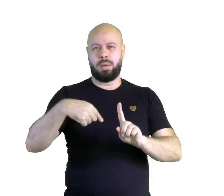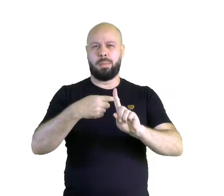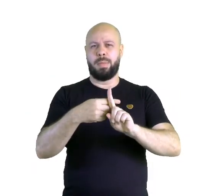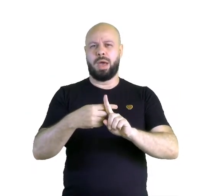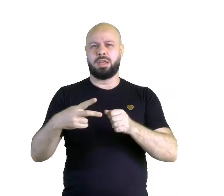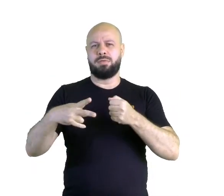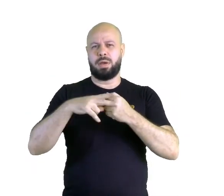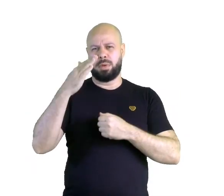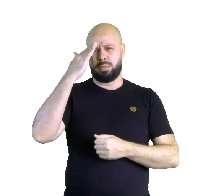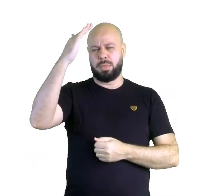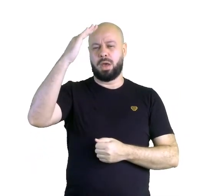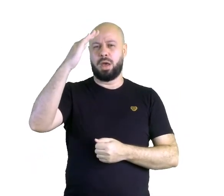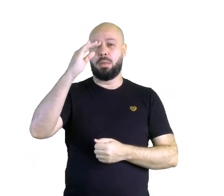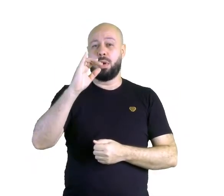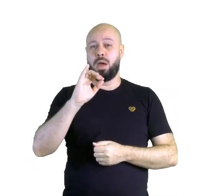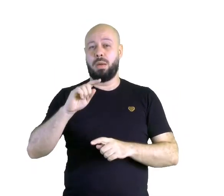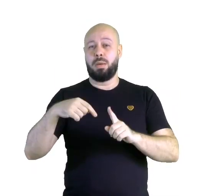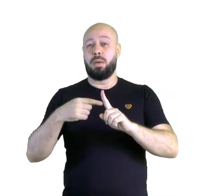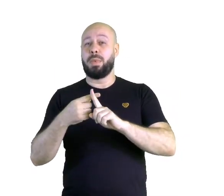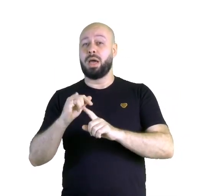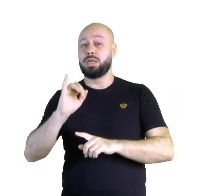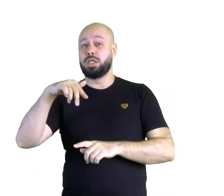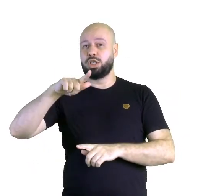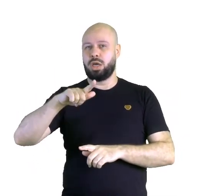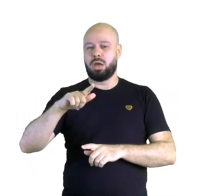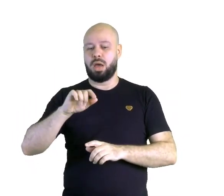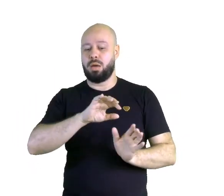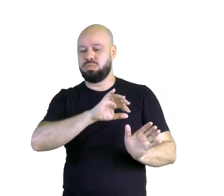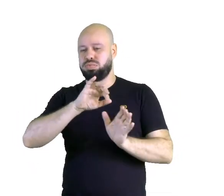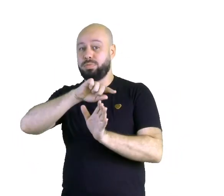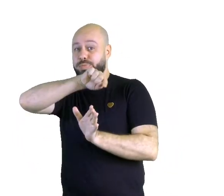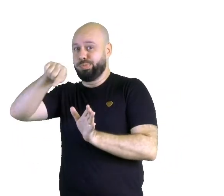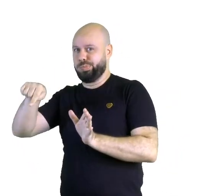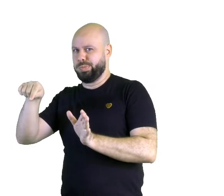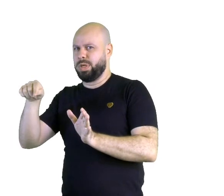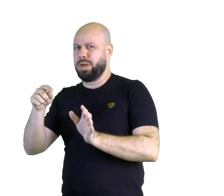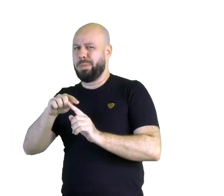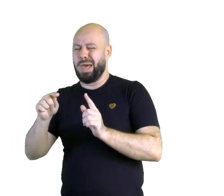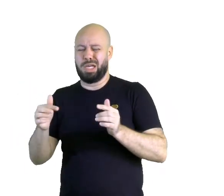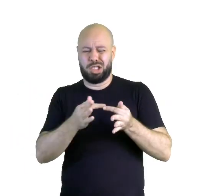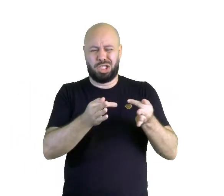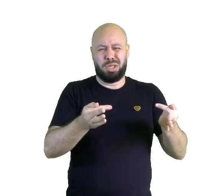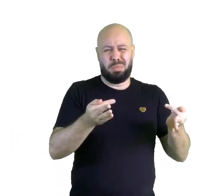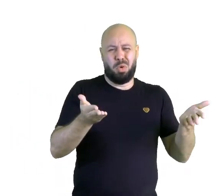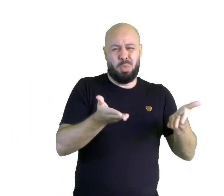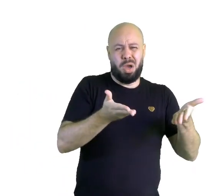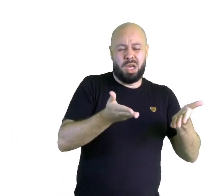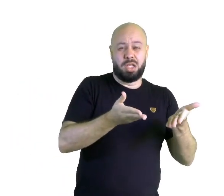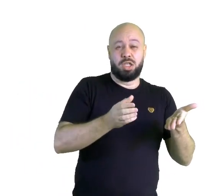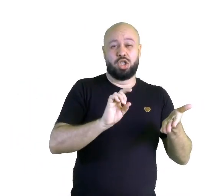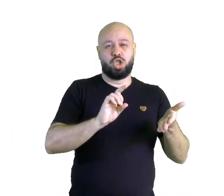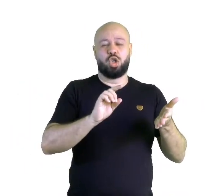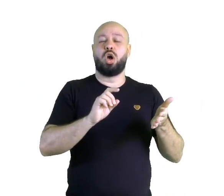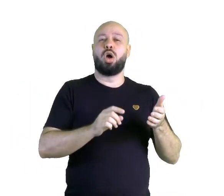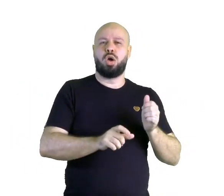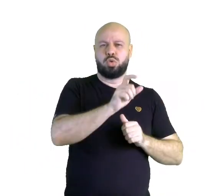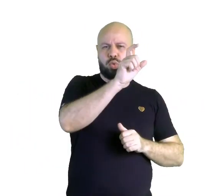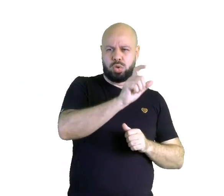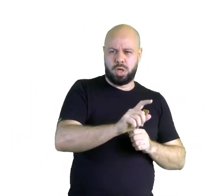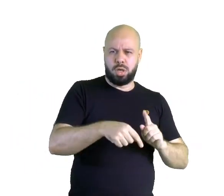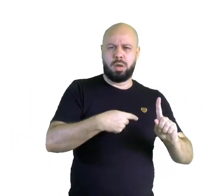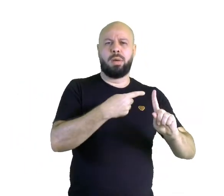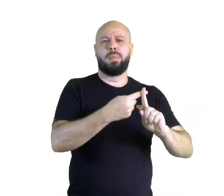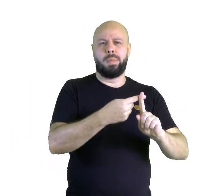principal acrescido de ing. Enquanto no simple present eu tenho o sujeito mais o verbo auxiliar, que é o do,